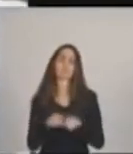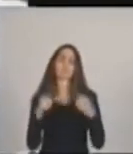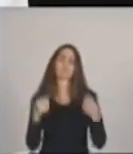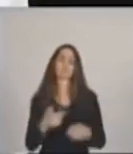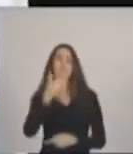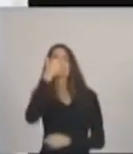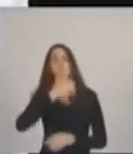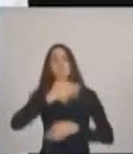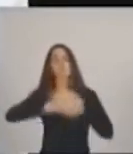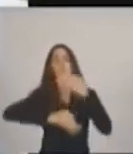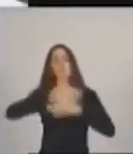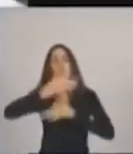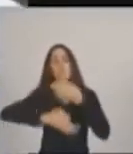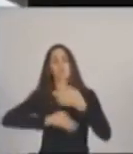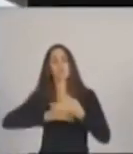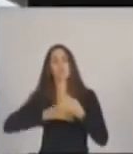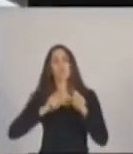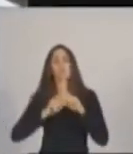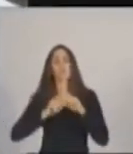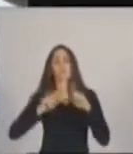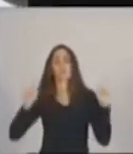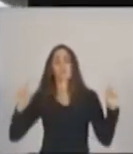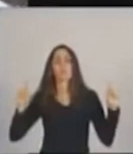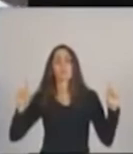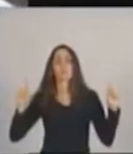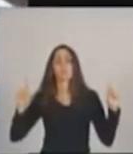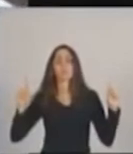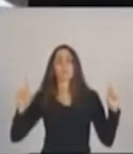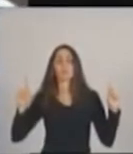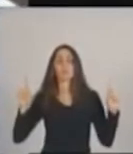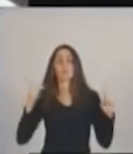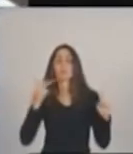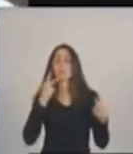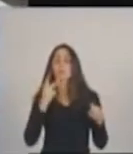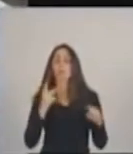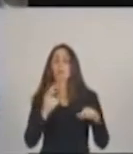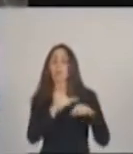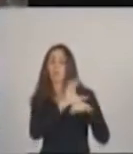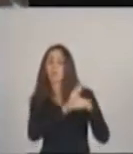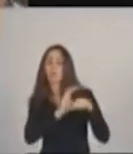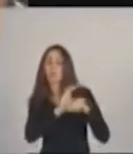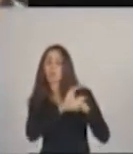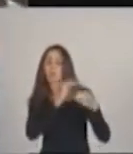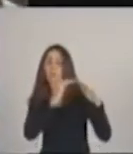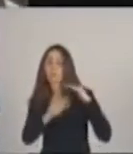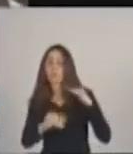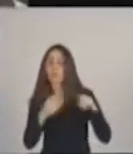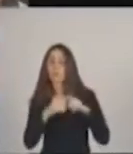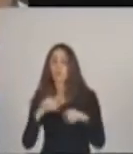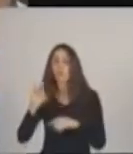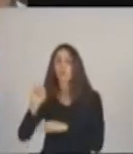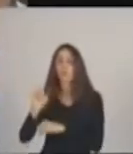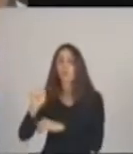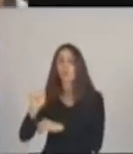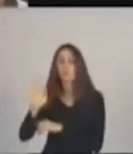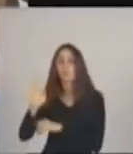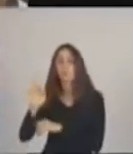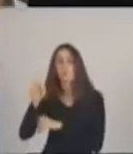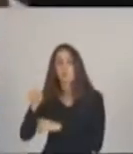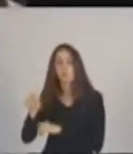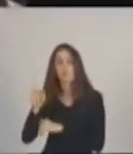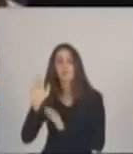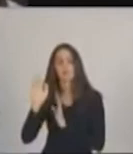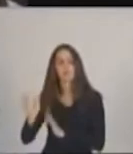minha opinião, mas quando eu não citei qualquer inconstitucionalidade, porque a OAB tinha sido